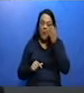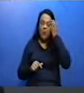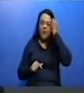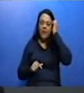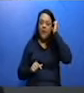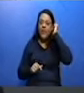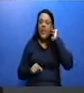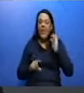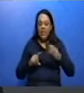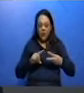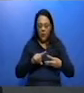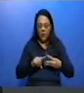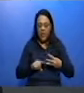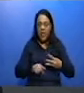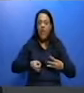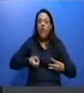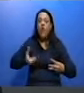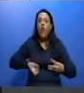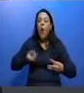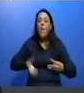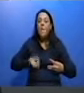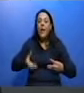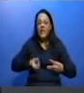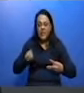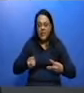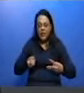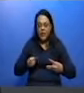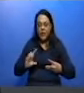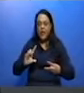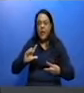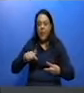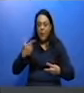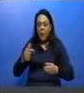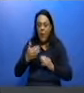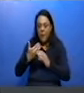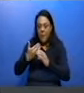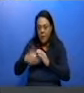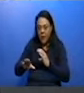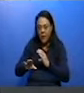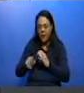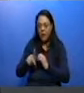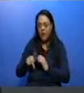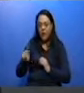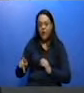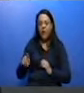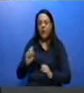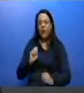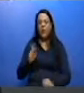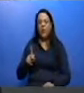Anota três informações e manda para o seu professor. Combinado?